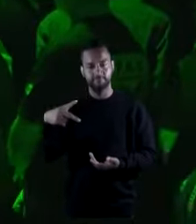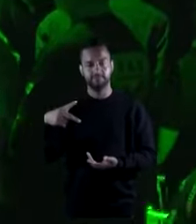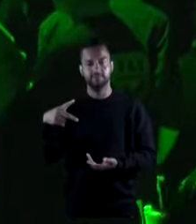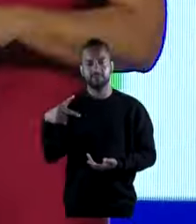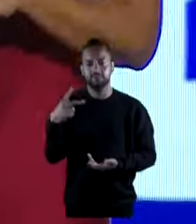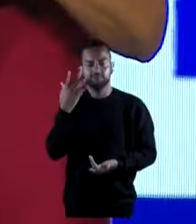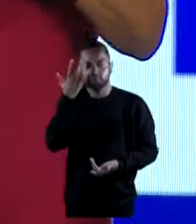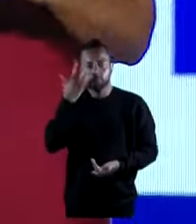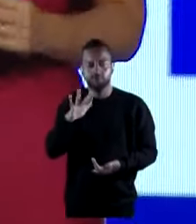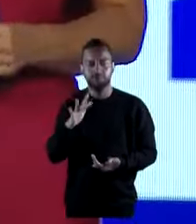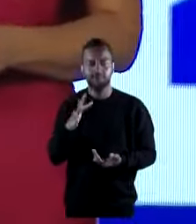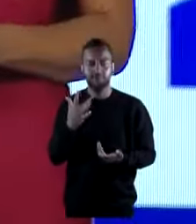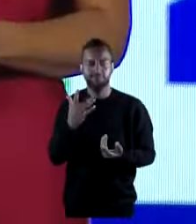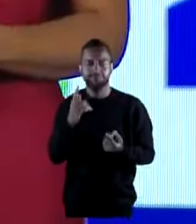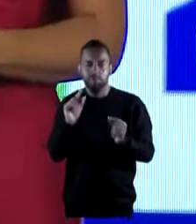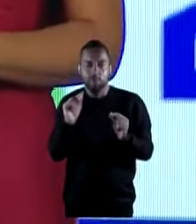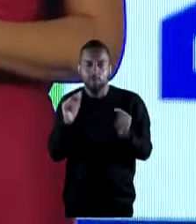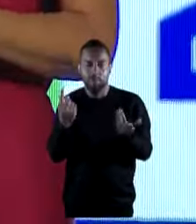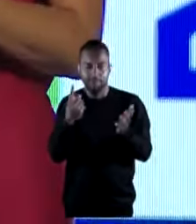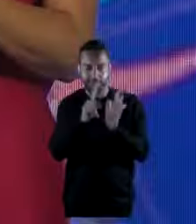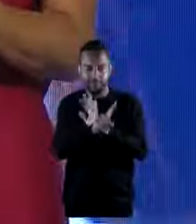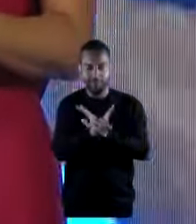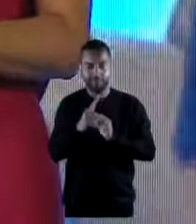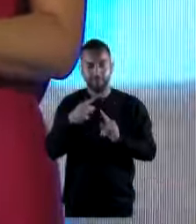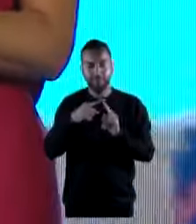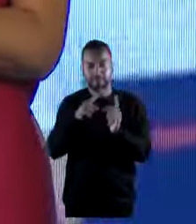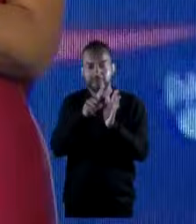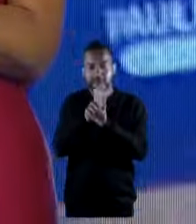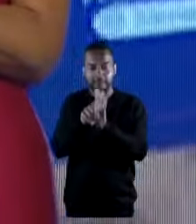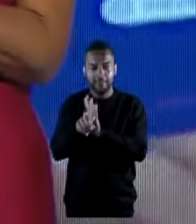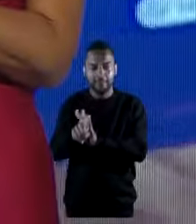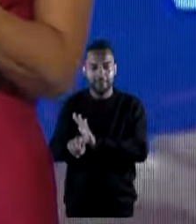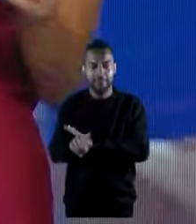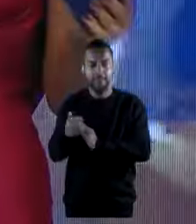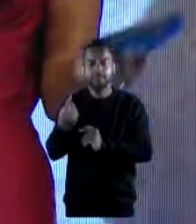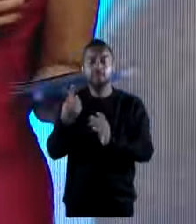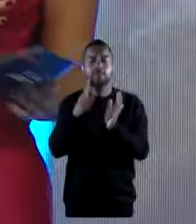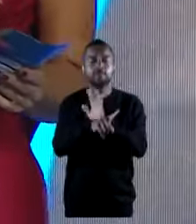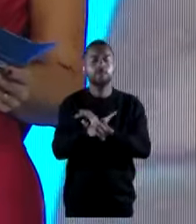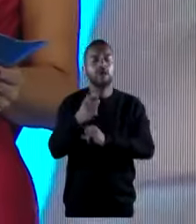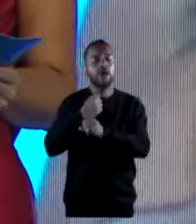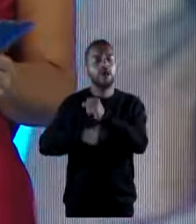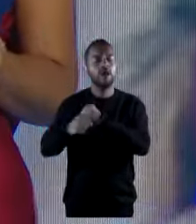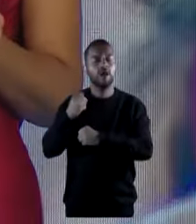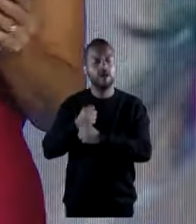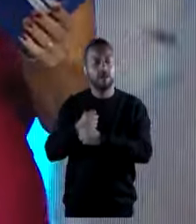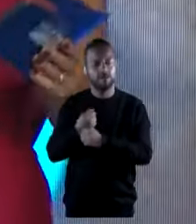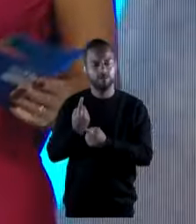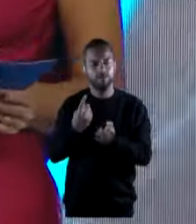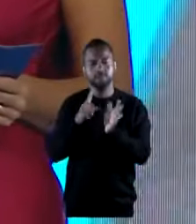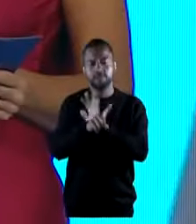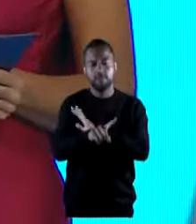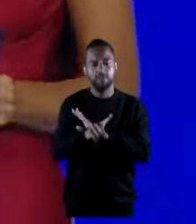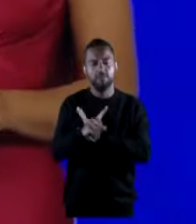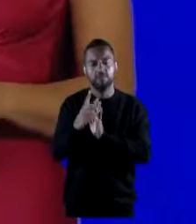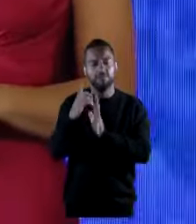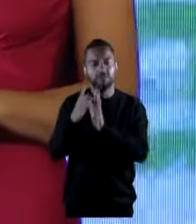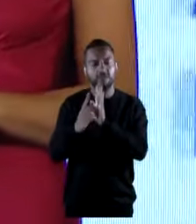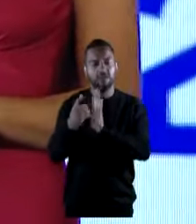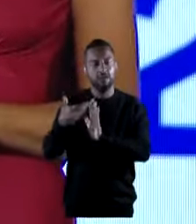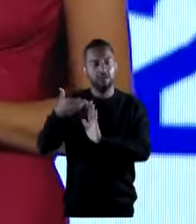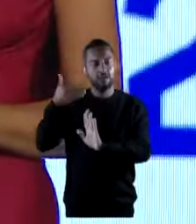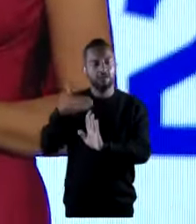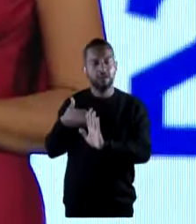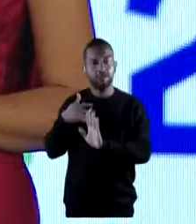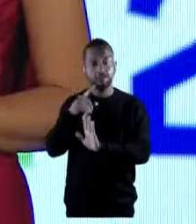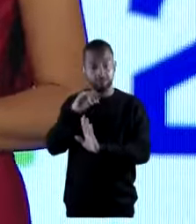perguntar. Já foram tantas perguntas, então pensei numa pergunta para uma Leila de anos atrás, mais de década. Se você